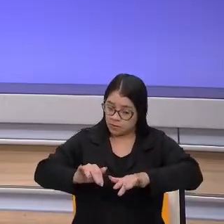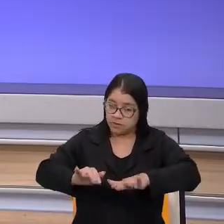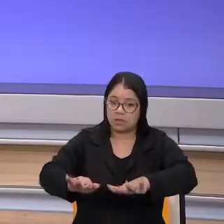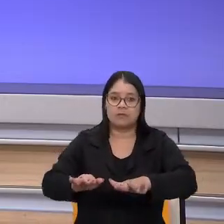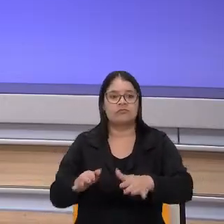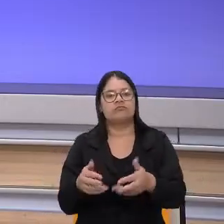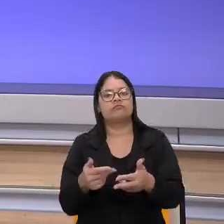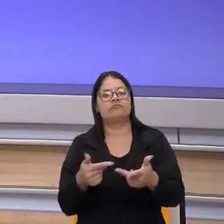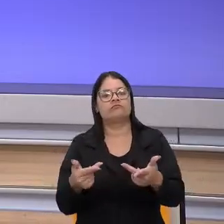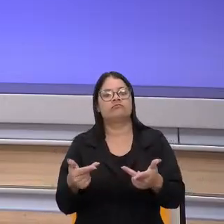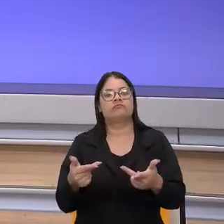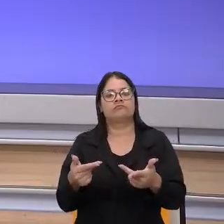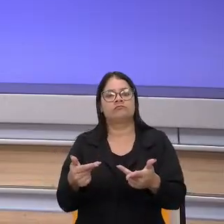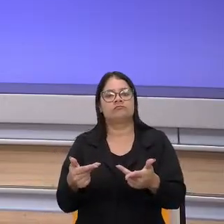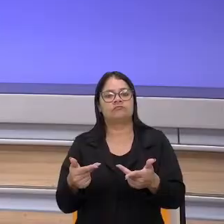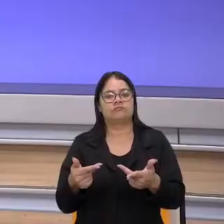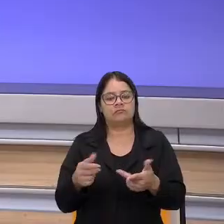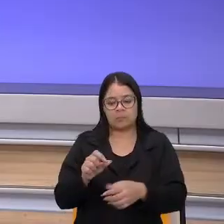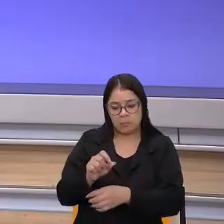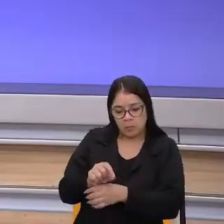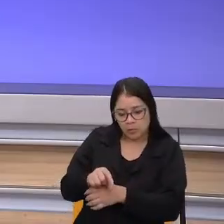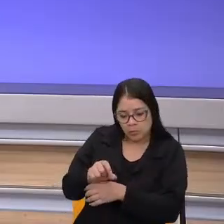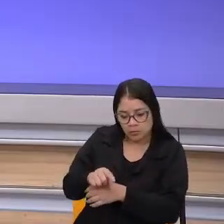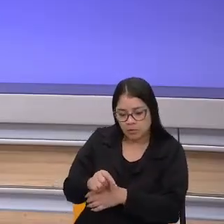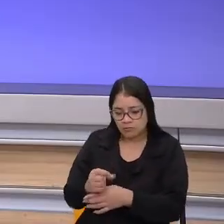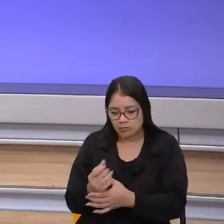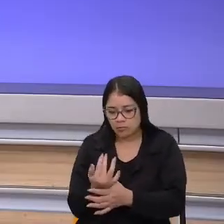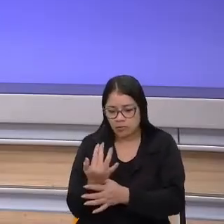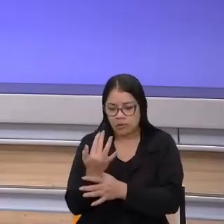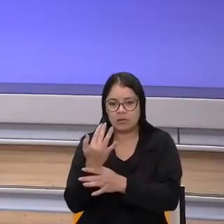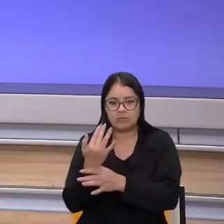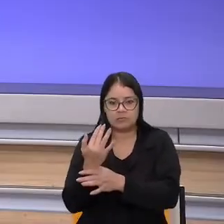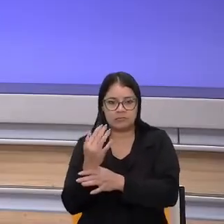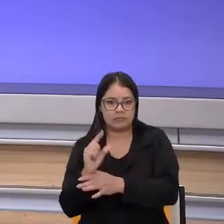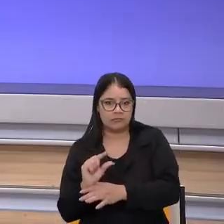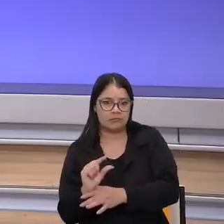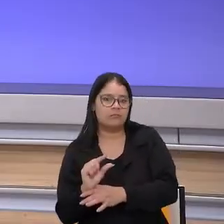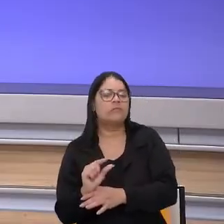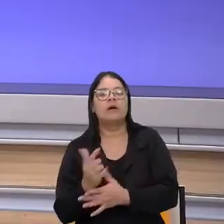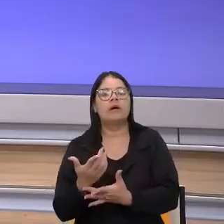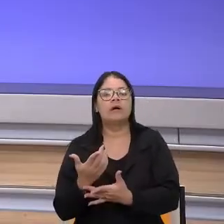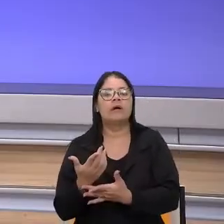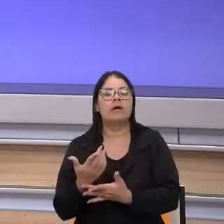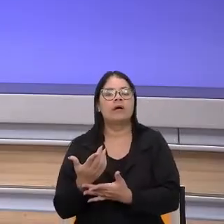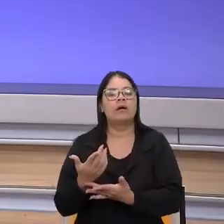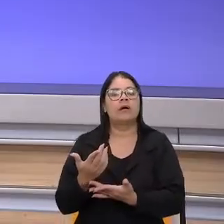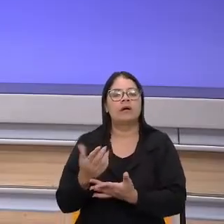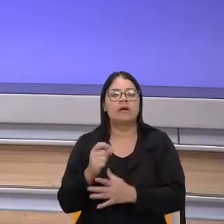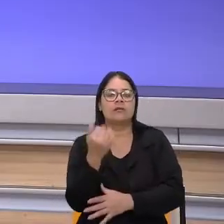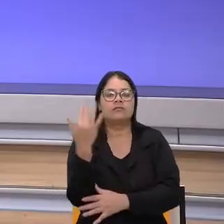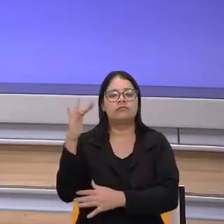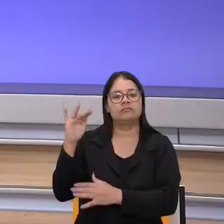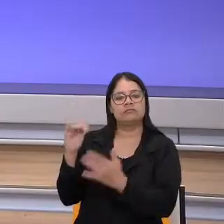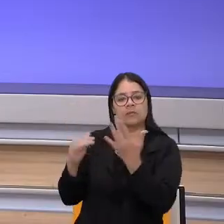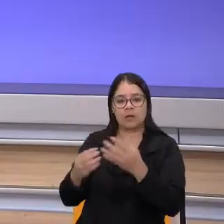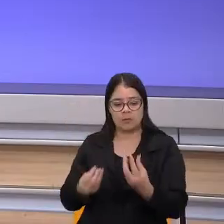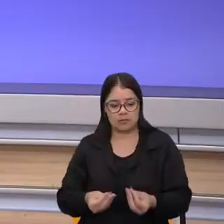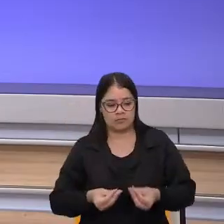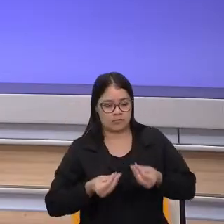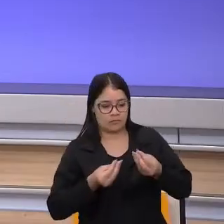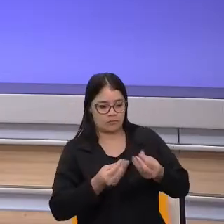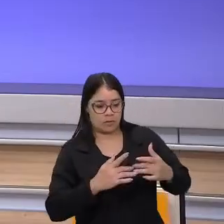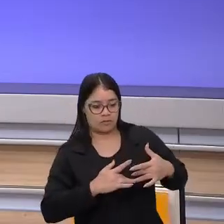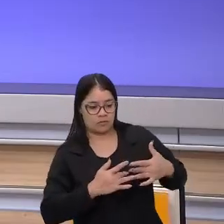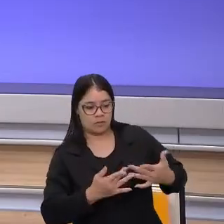uma muda nativa, você vai explicar para aquela pessoa como que ela vai fazer, você vai fazer para ela uma doação de